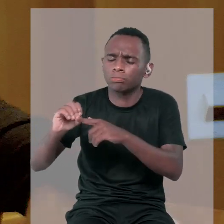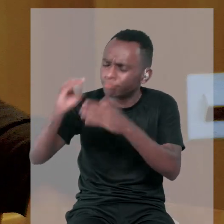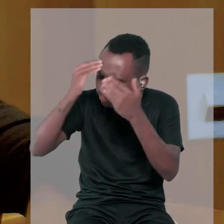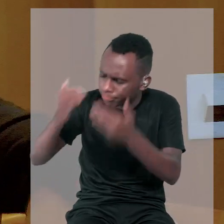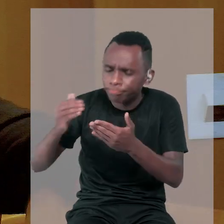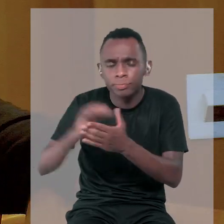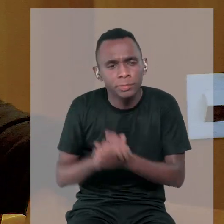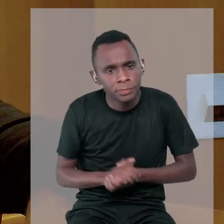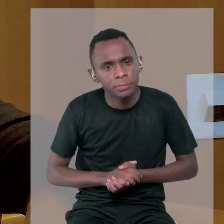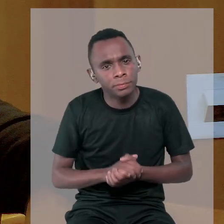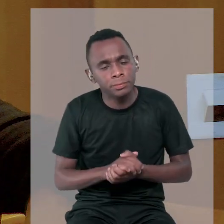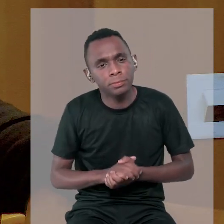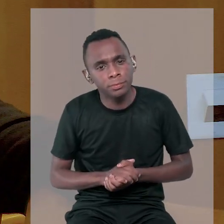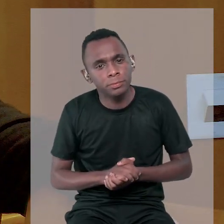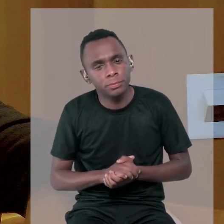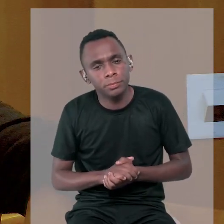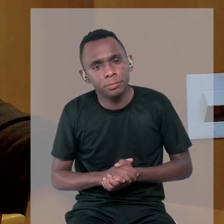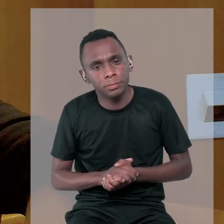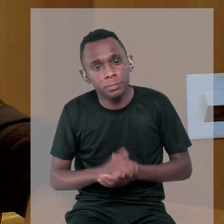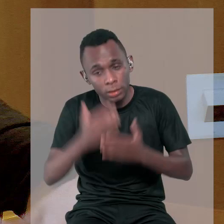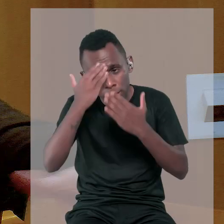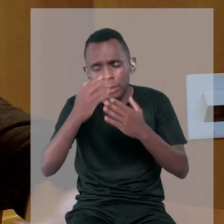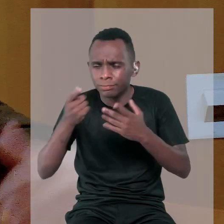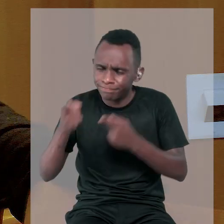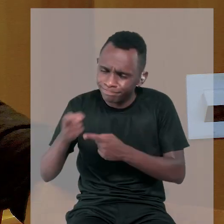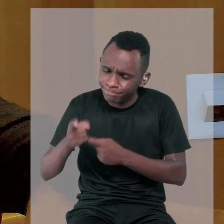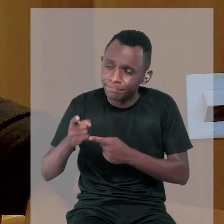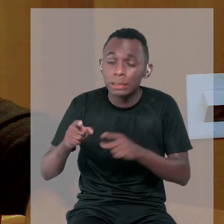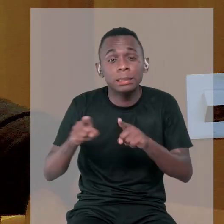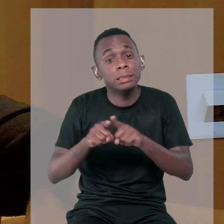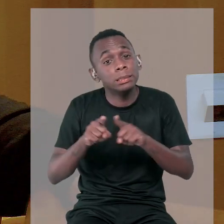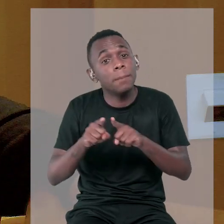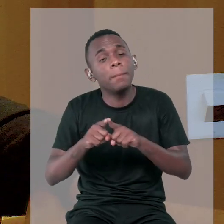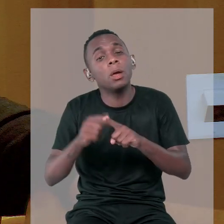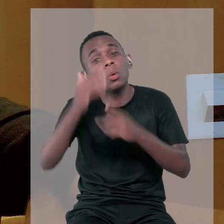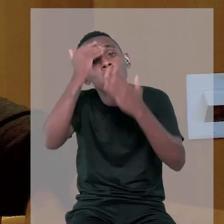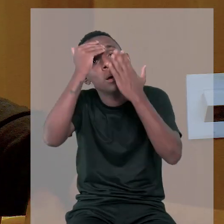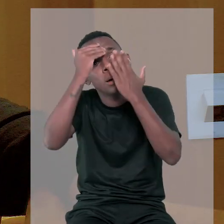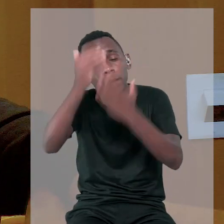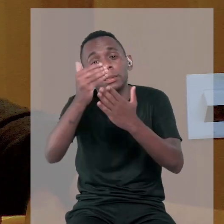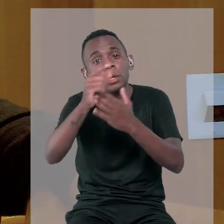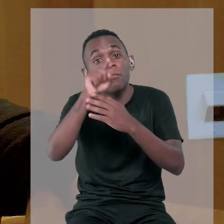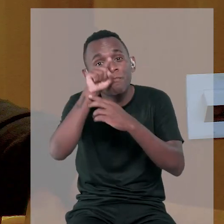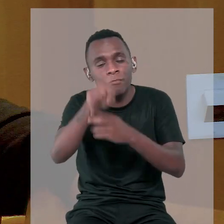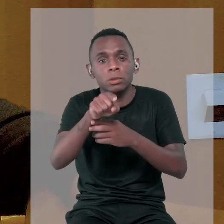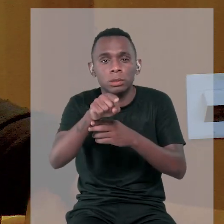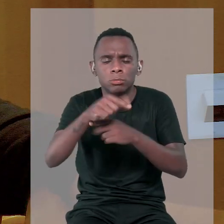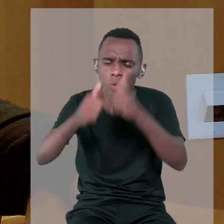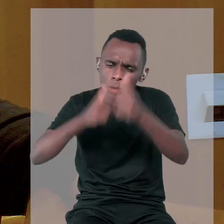Nós agradecemos ele muito, mas espelhar o meu agradecimento a você, ao seu trabalho durante esses mais